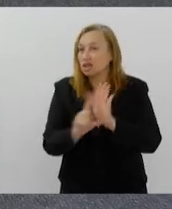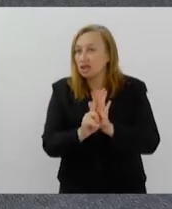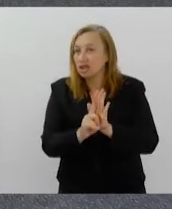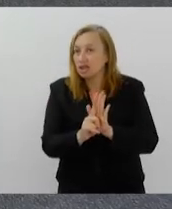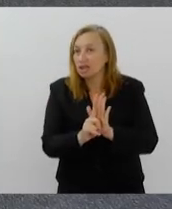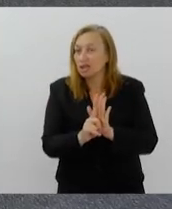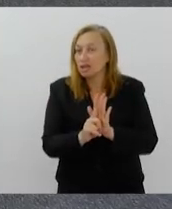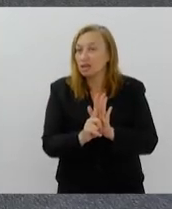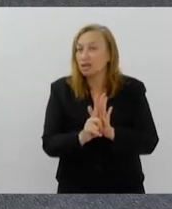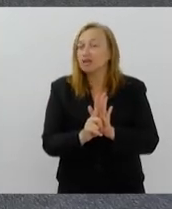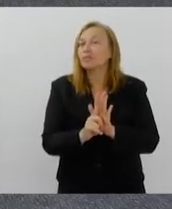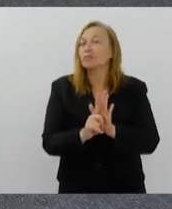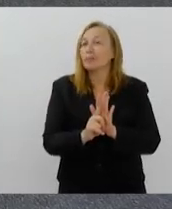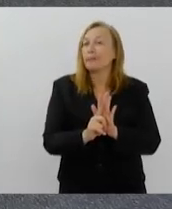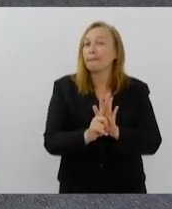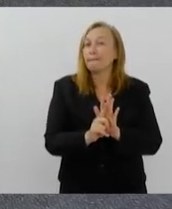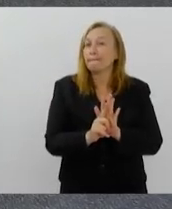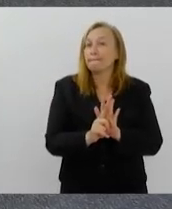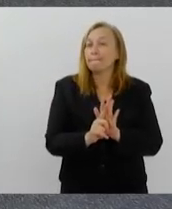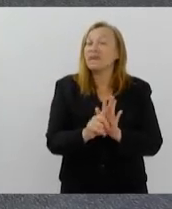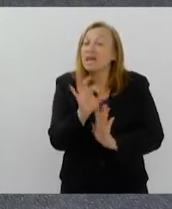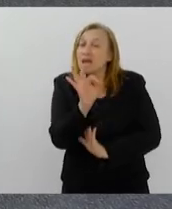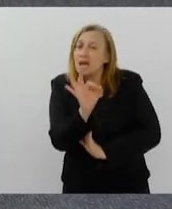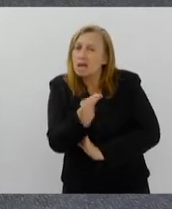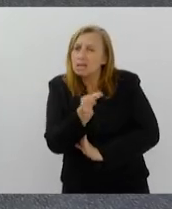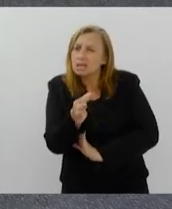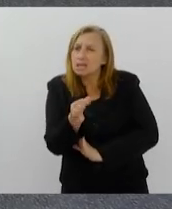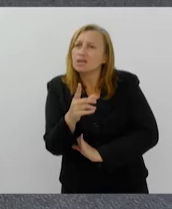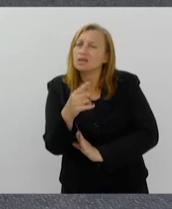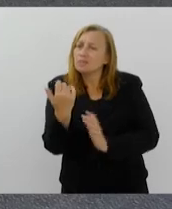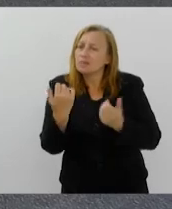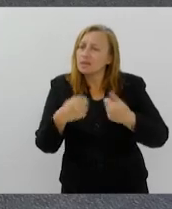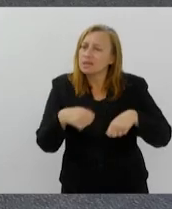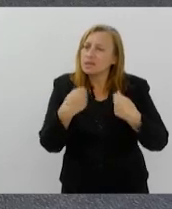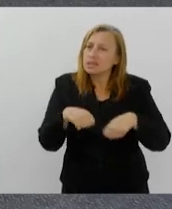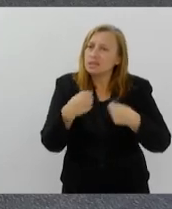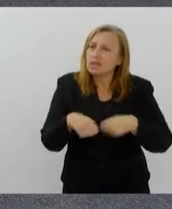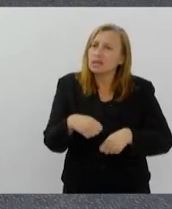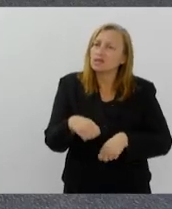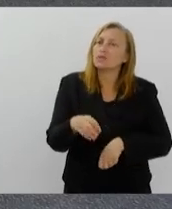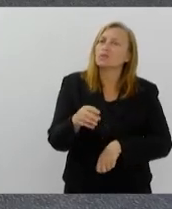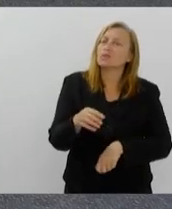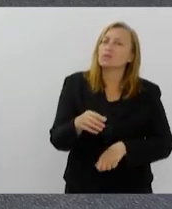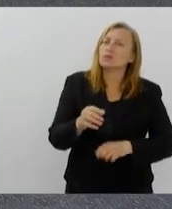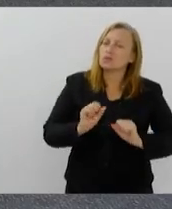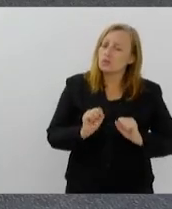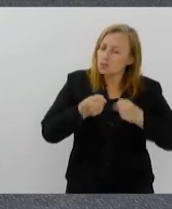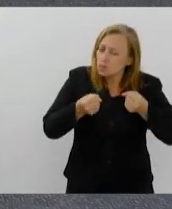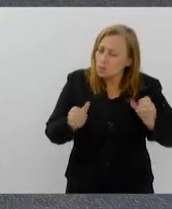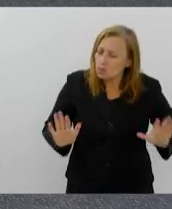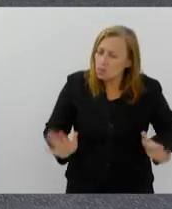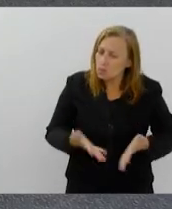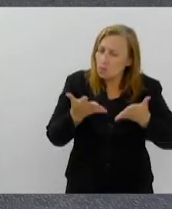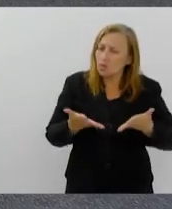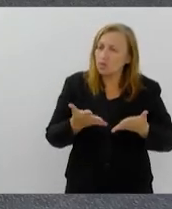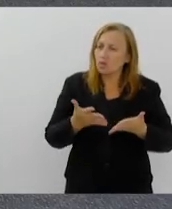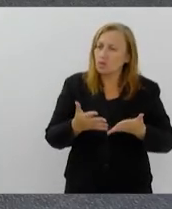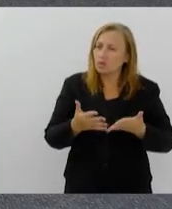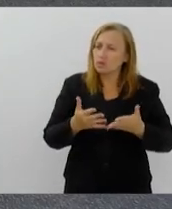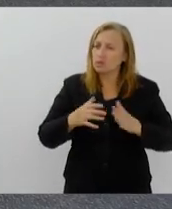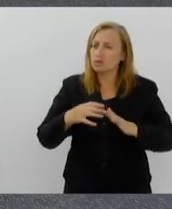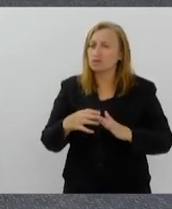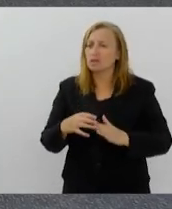e é óbvio que nós temos que ressaltar e elogiar o esforço da CEPLAG, que